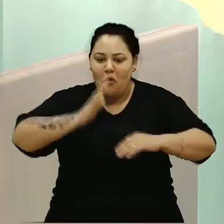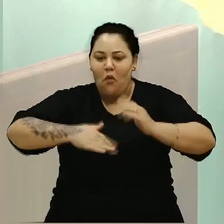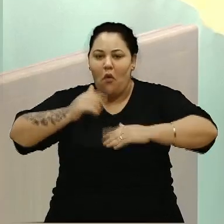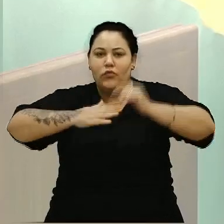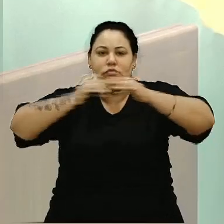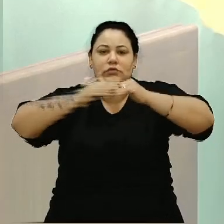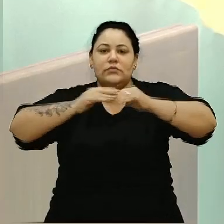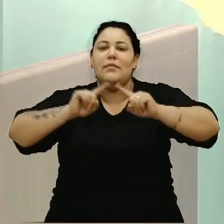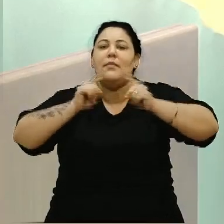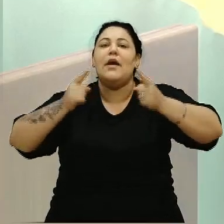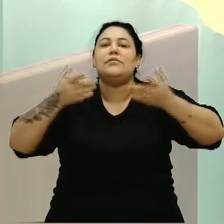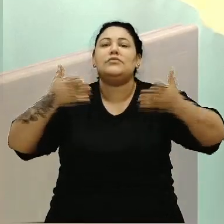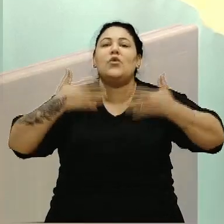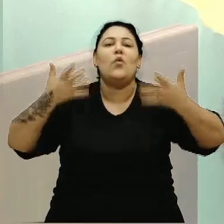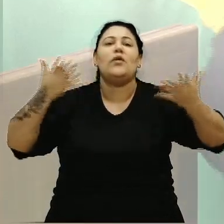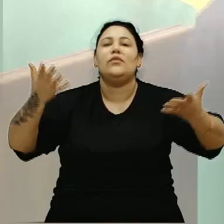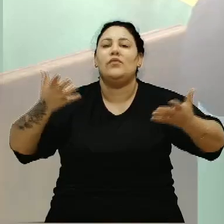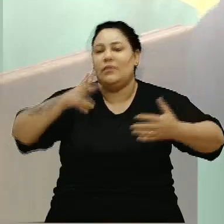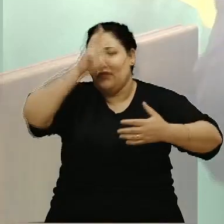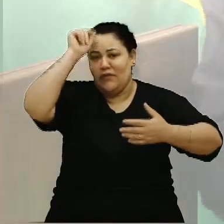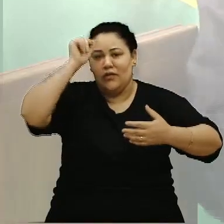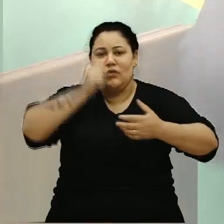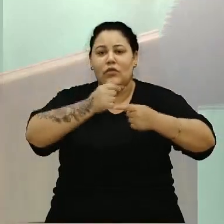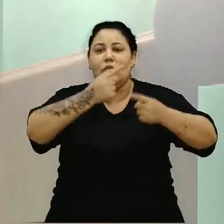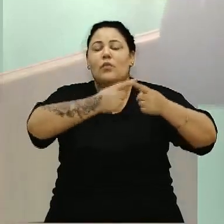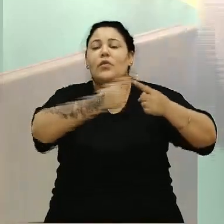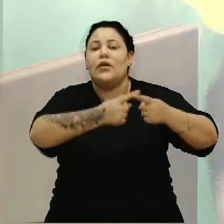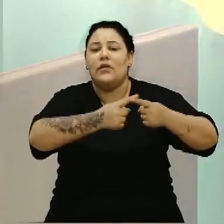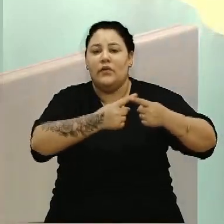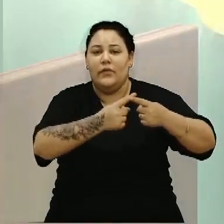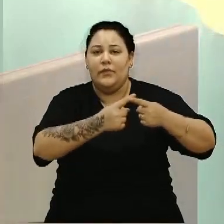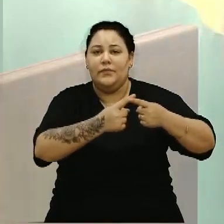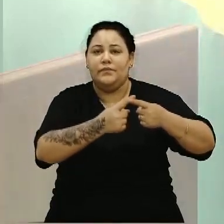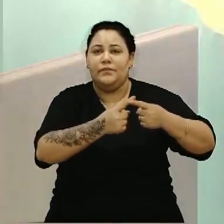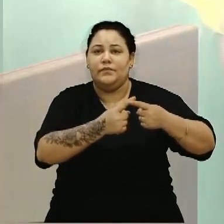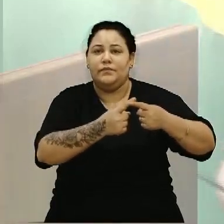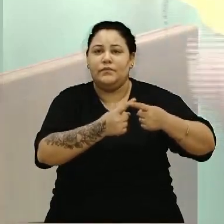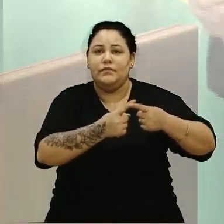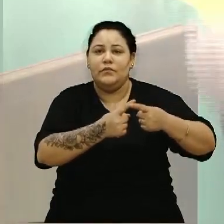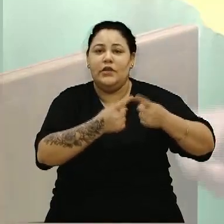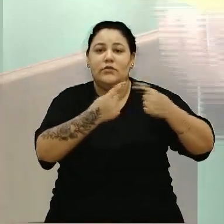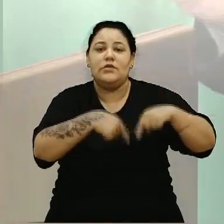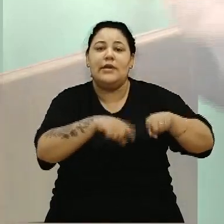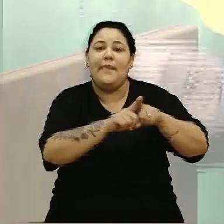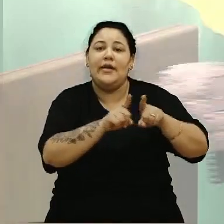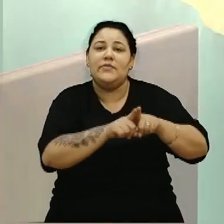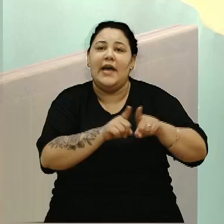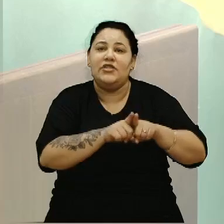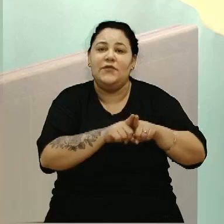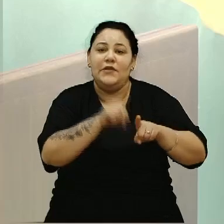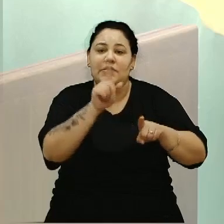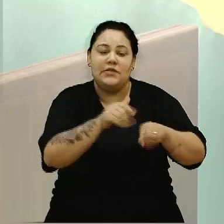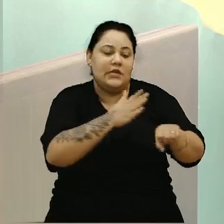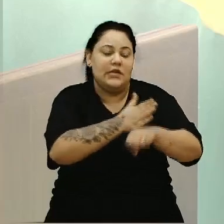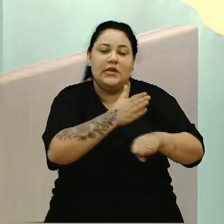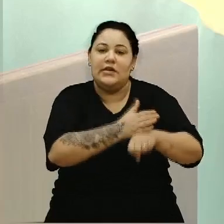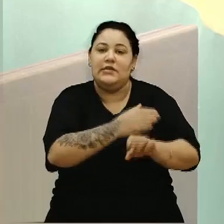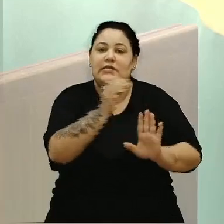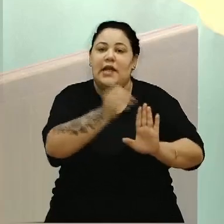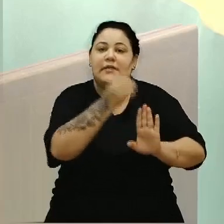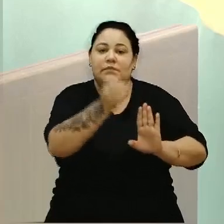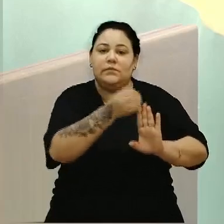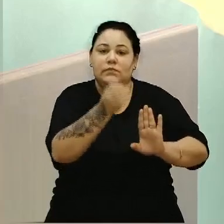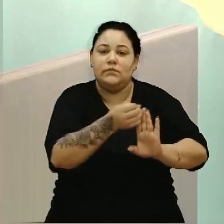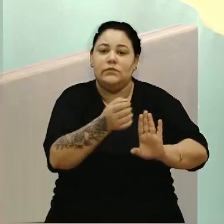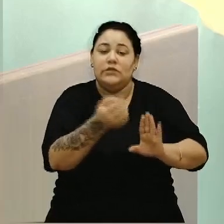prefeito? Por que o piscinão do Cachoeirinha não foi incluído no financiamento? Não tinha projeto?